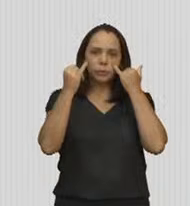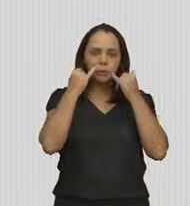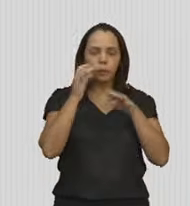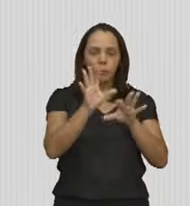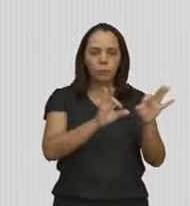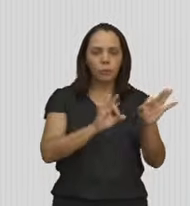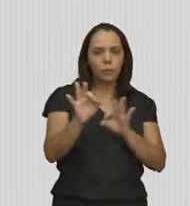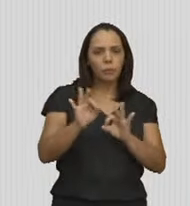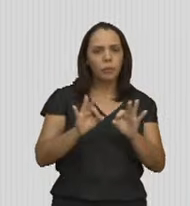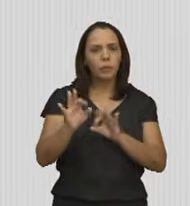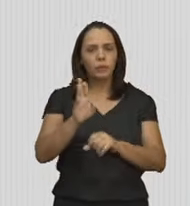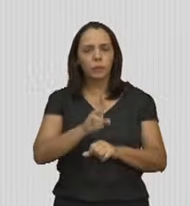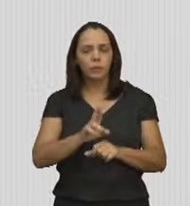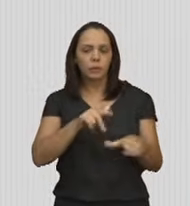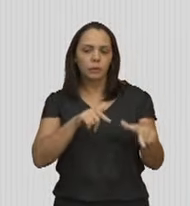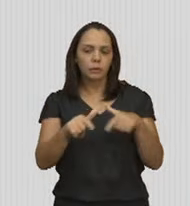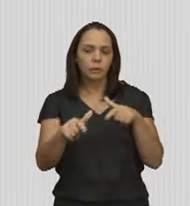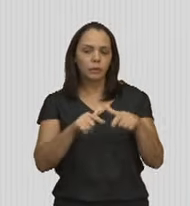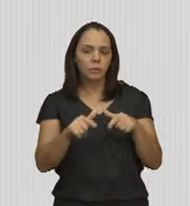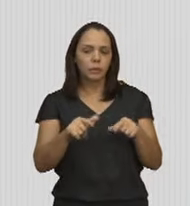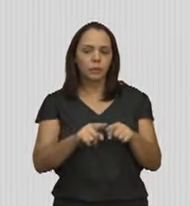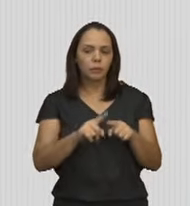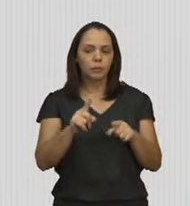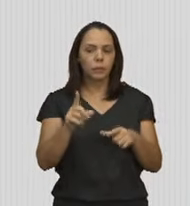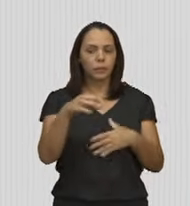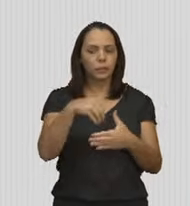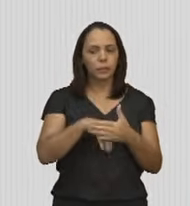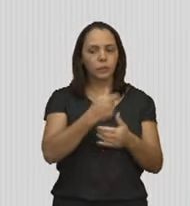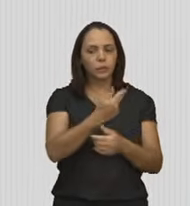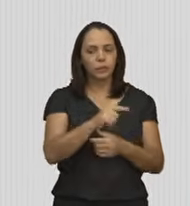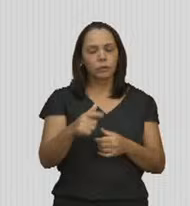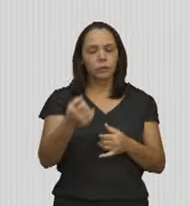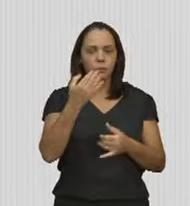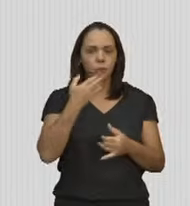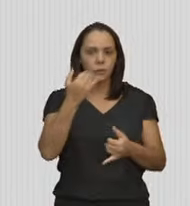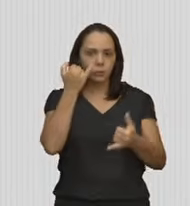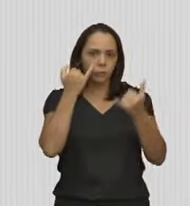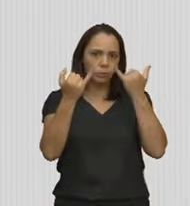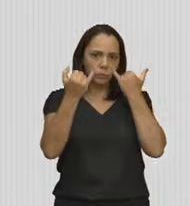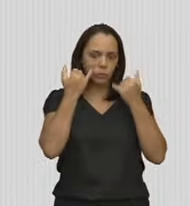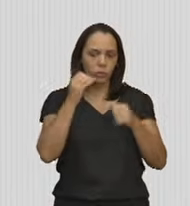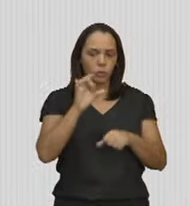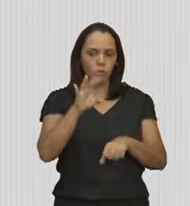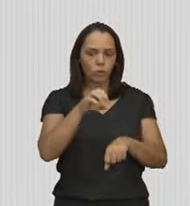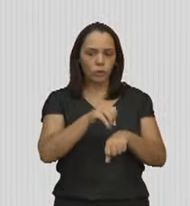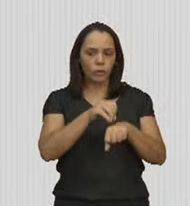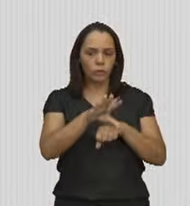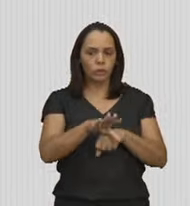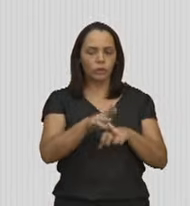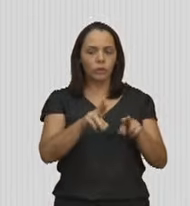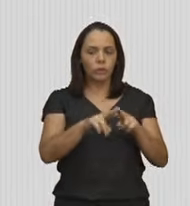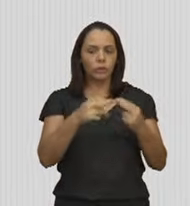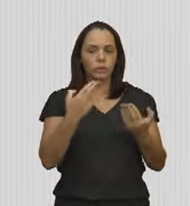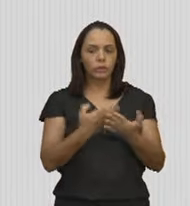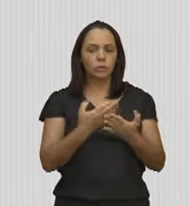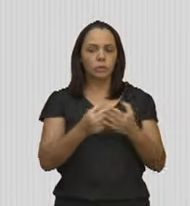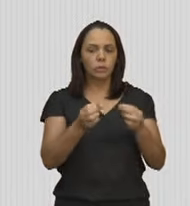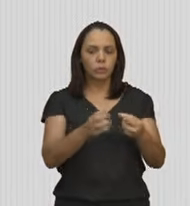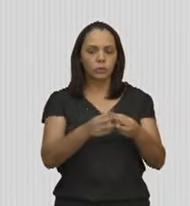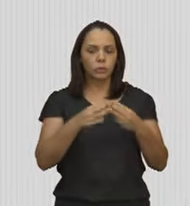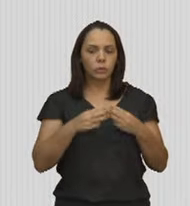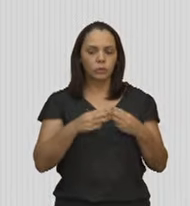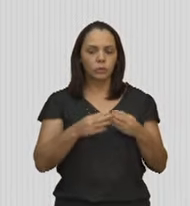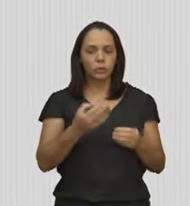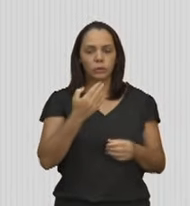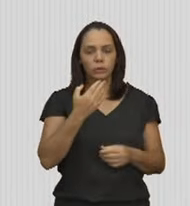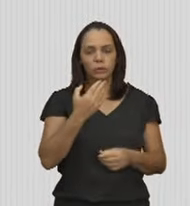para o trabalho. Mas a gente não considera nesse último gráfico, a gente considera aqui indicações, requerimentos, moções,